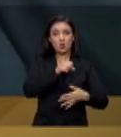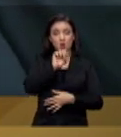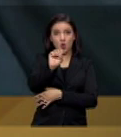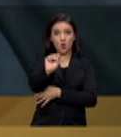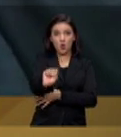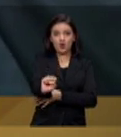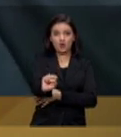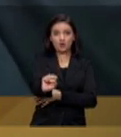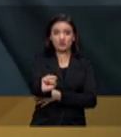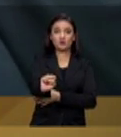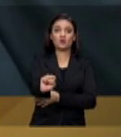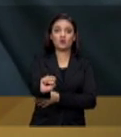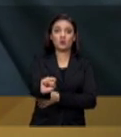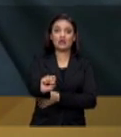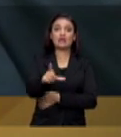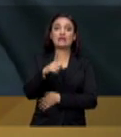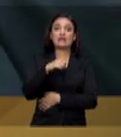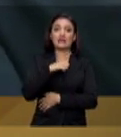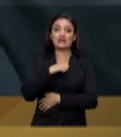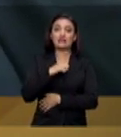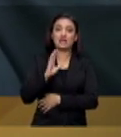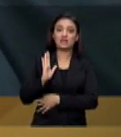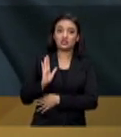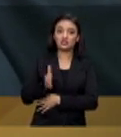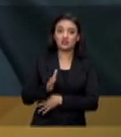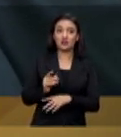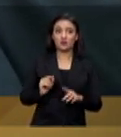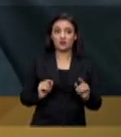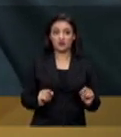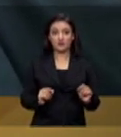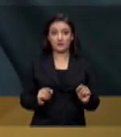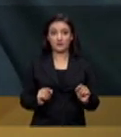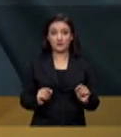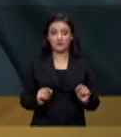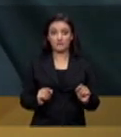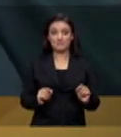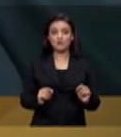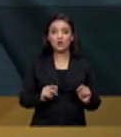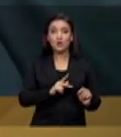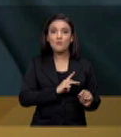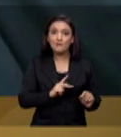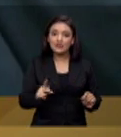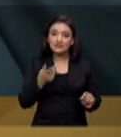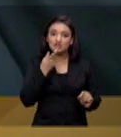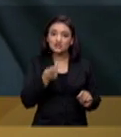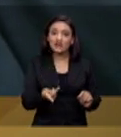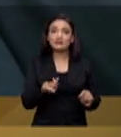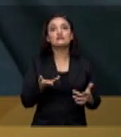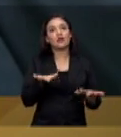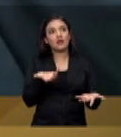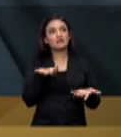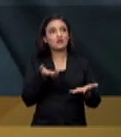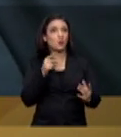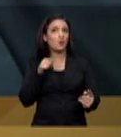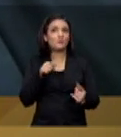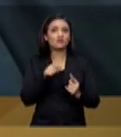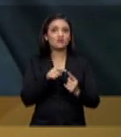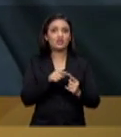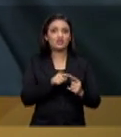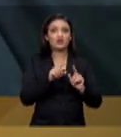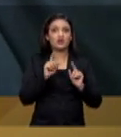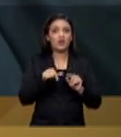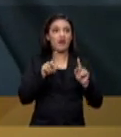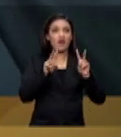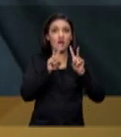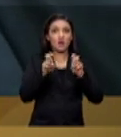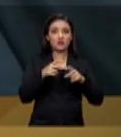liminar que determinou a instalação nota prévia, da CPI da pandemia no Senado Federal. Esclarece que pretendia ter trazido isso ao plenário e que não